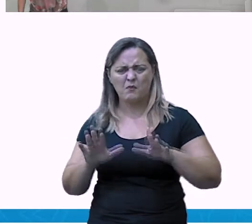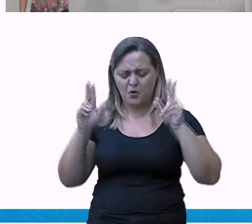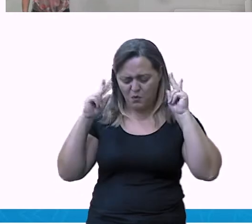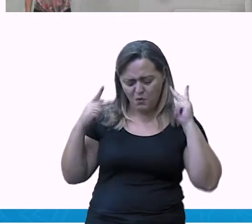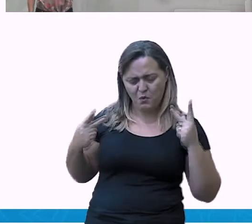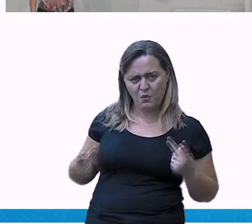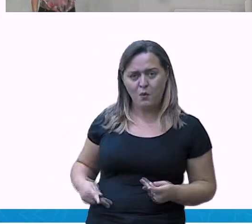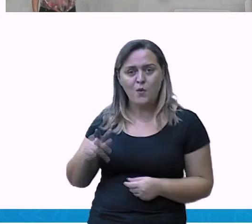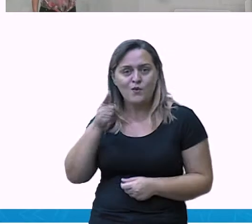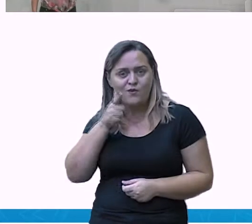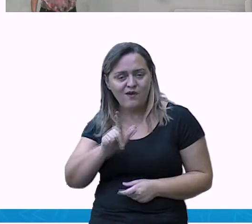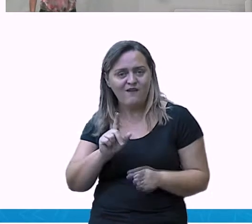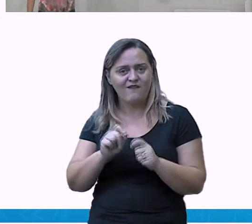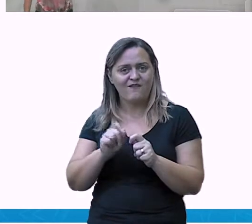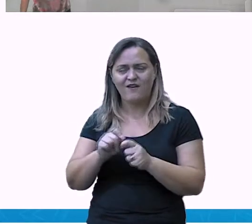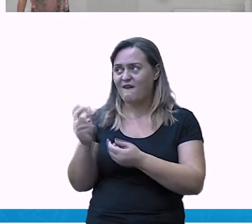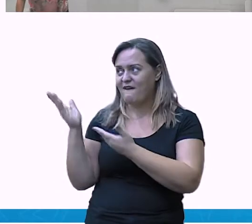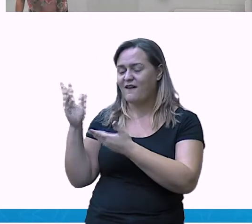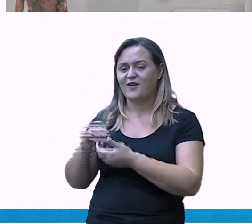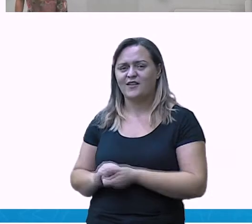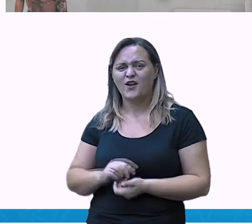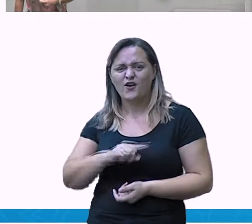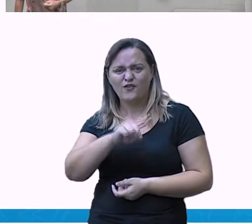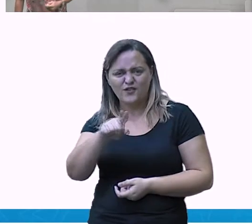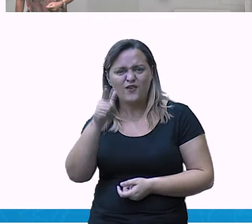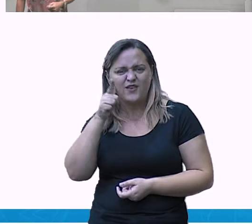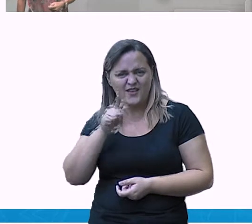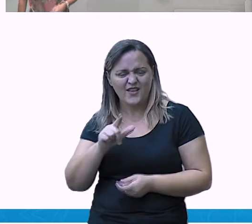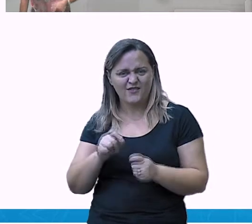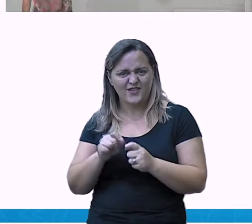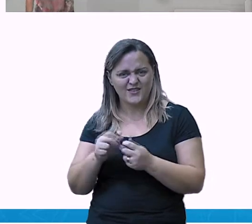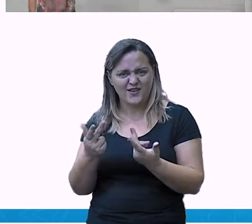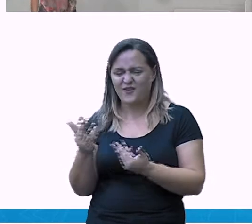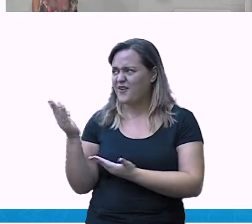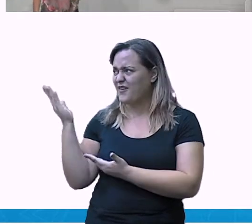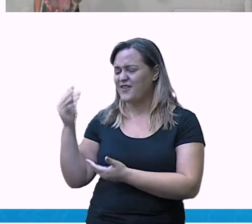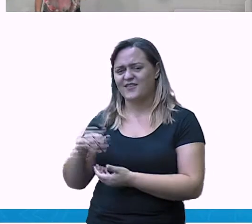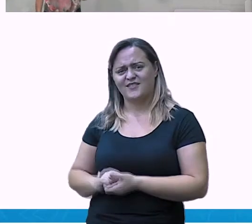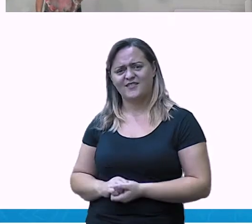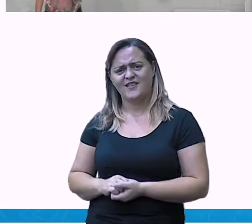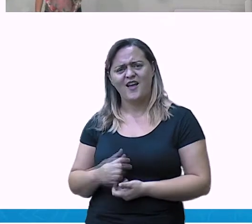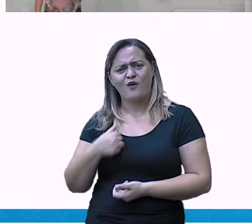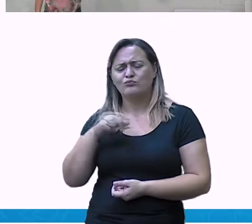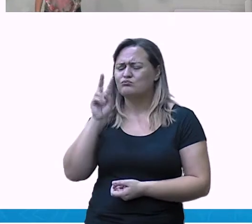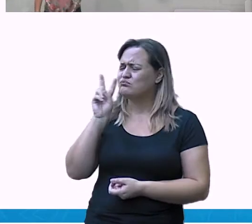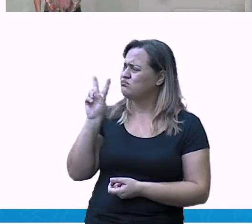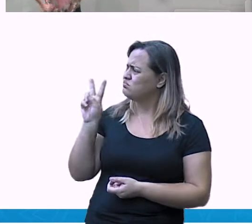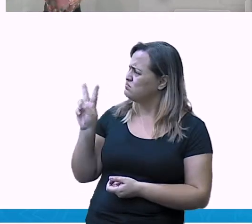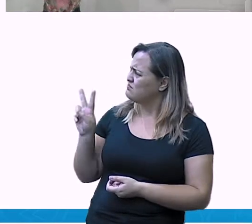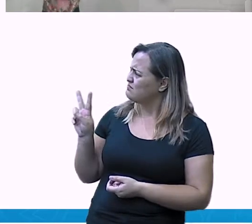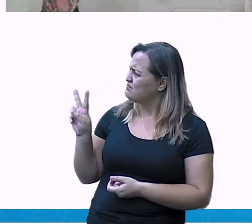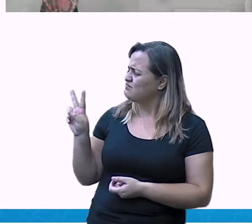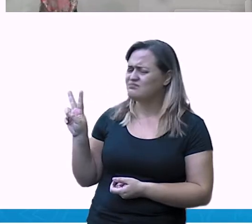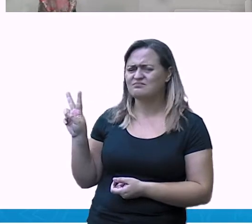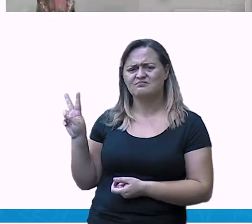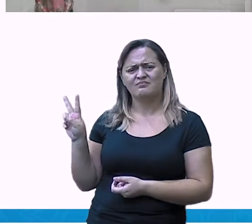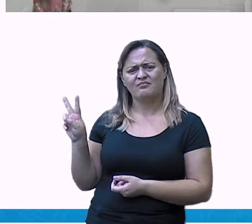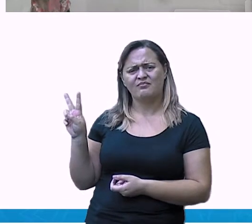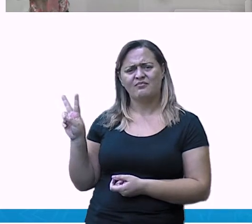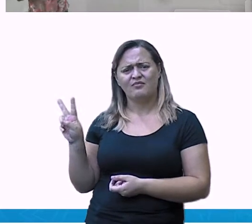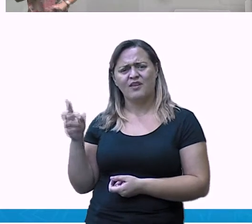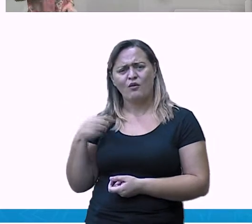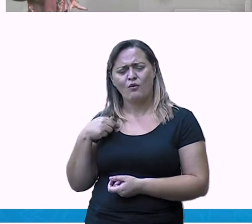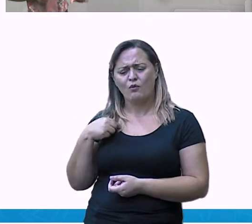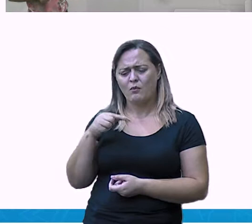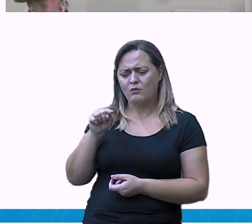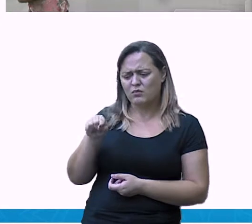corpo consegue fazer, quais você consegue fazer? Eu fiquei olhando essas imagens e fiquei apontando, nossa,